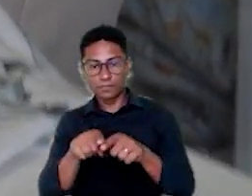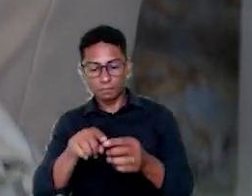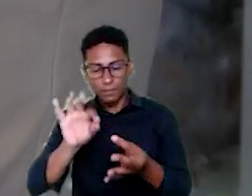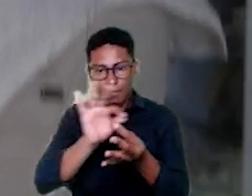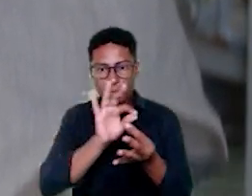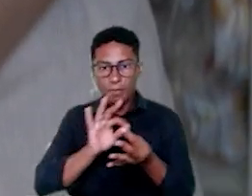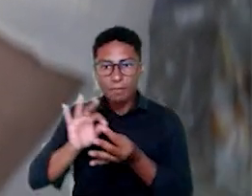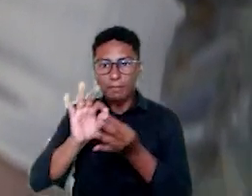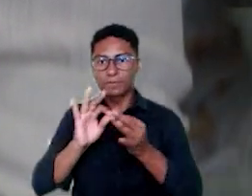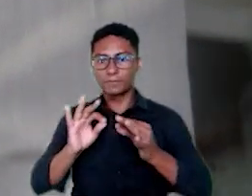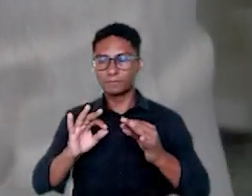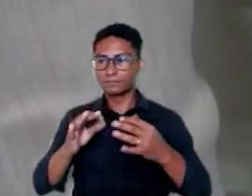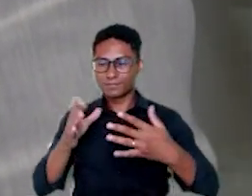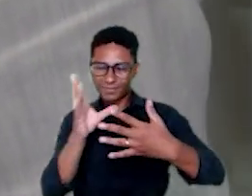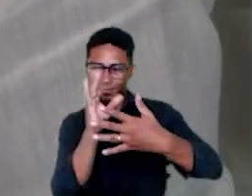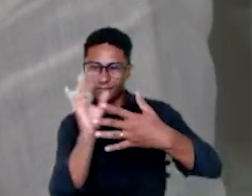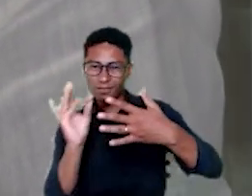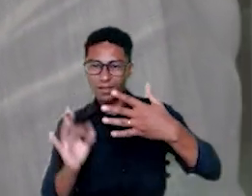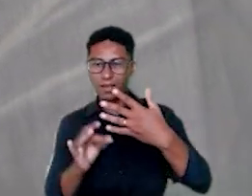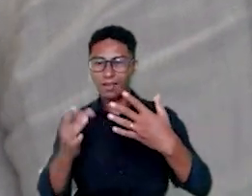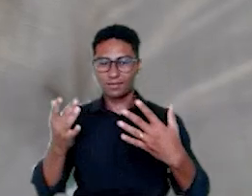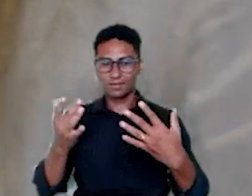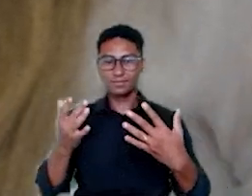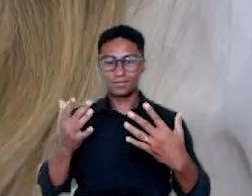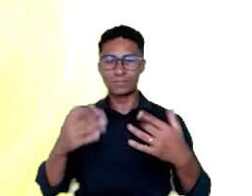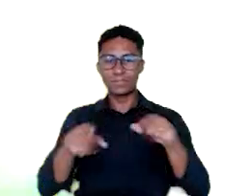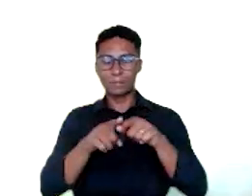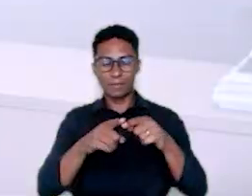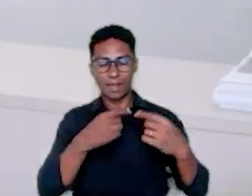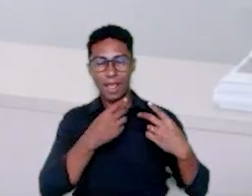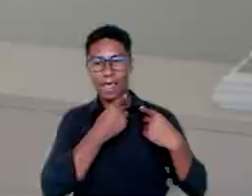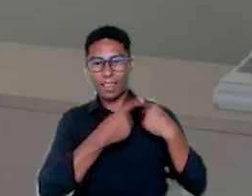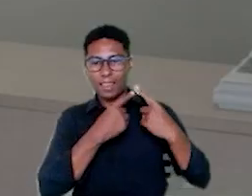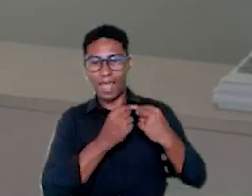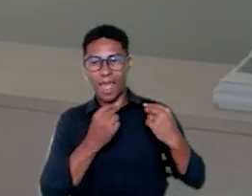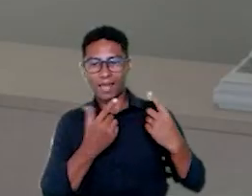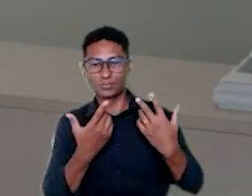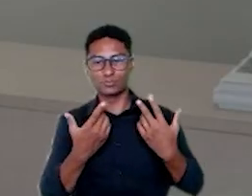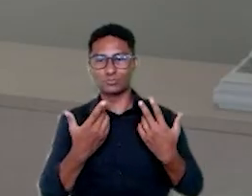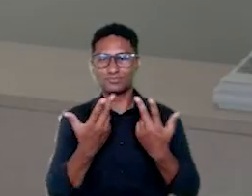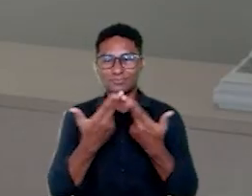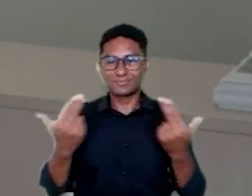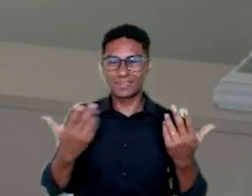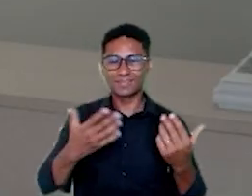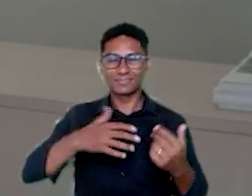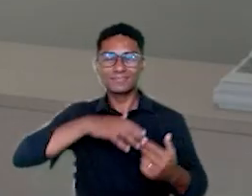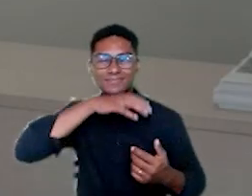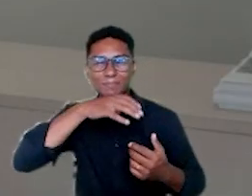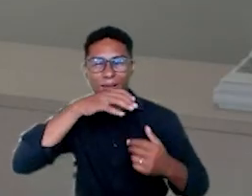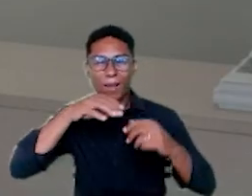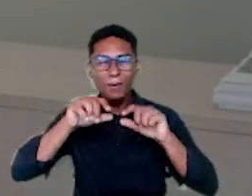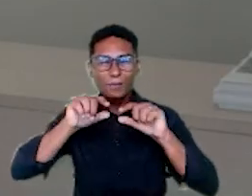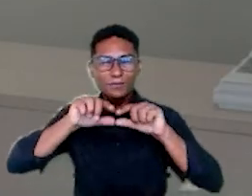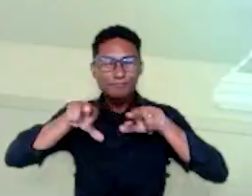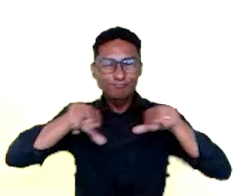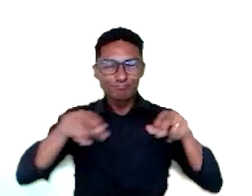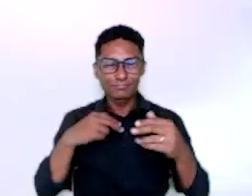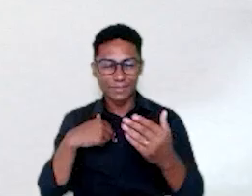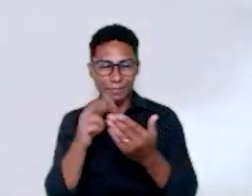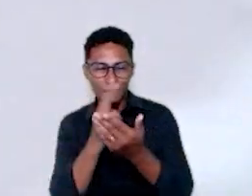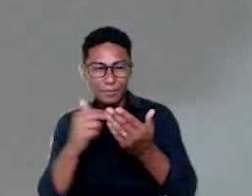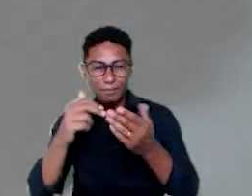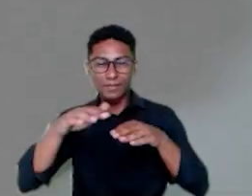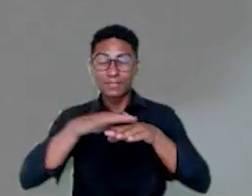customização. Entra também a parte de acessório dos laços, dos bichinhos, né, que a gente tem todo um contexto, os